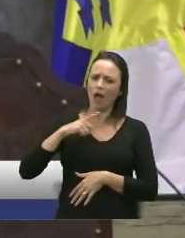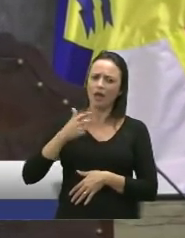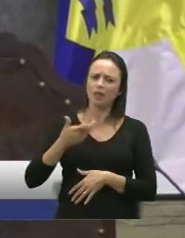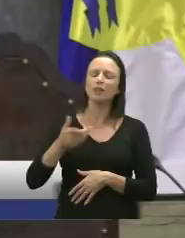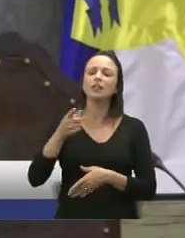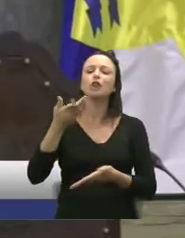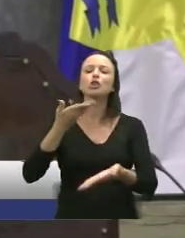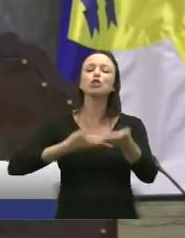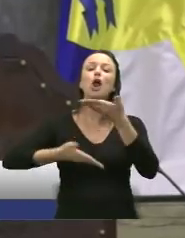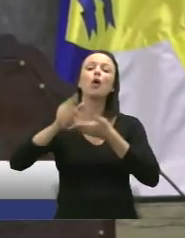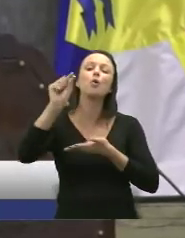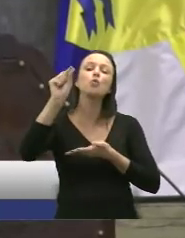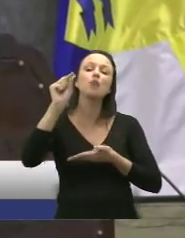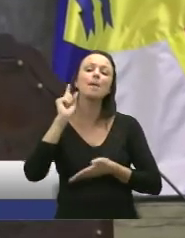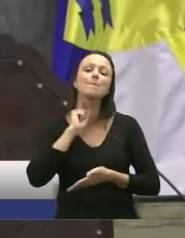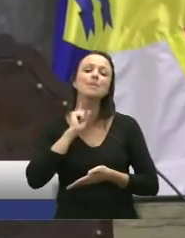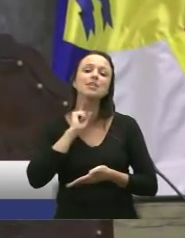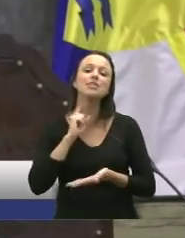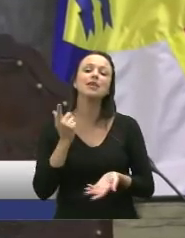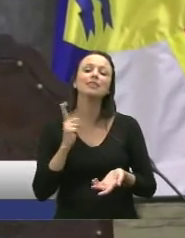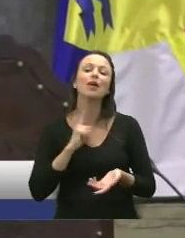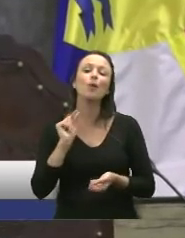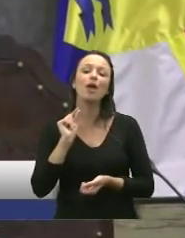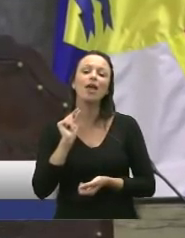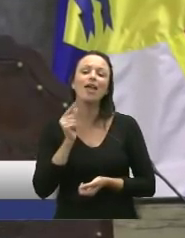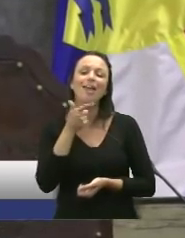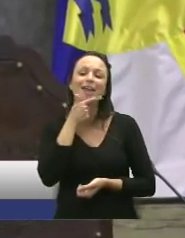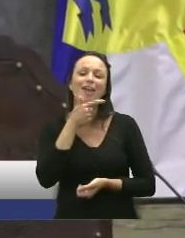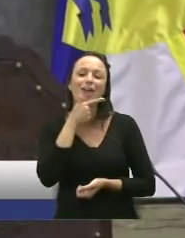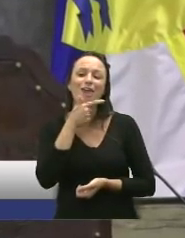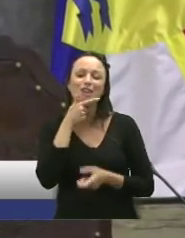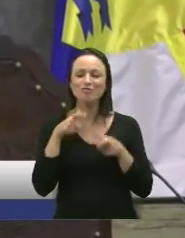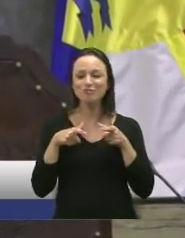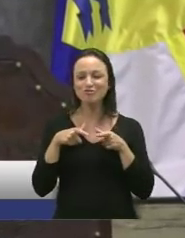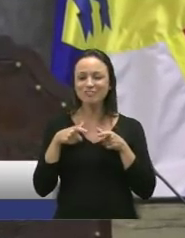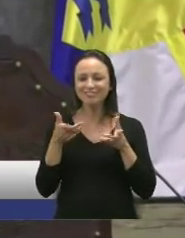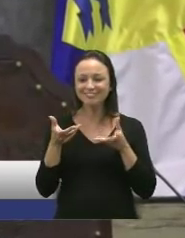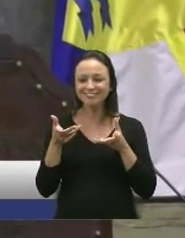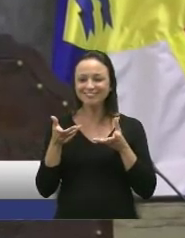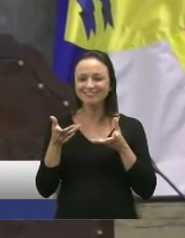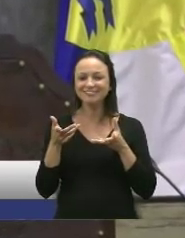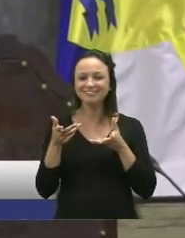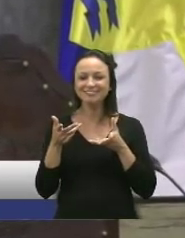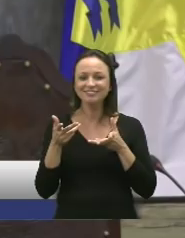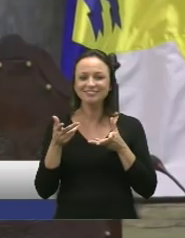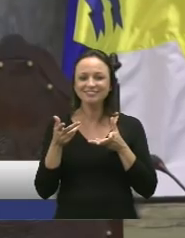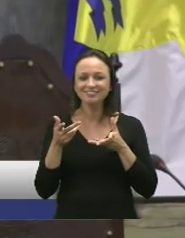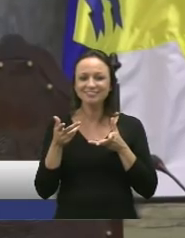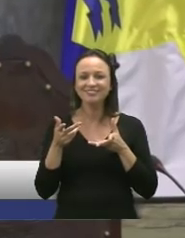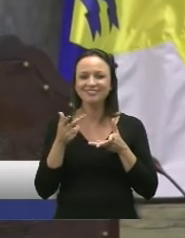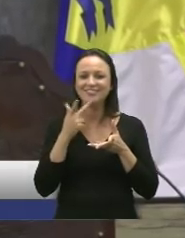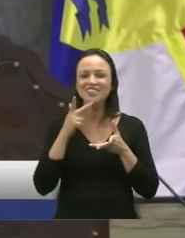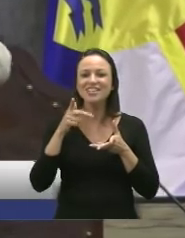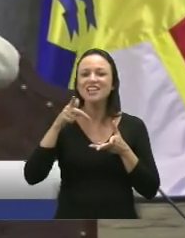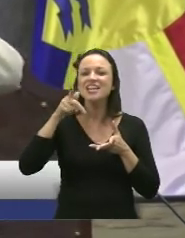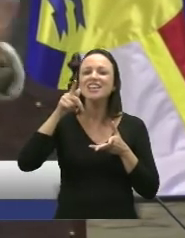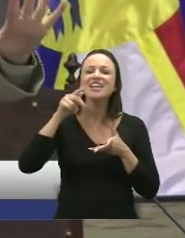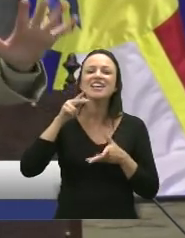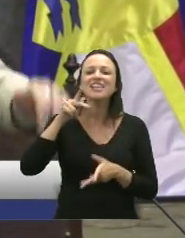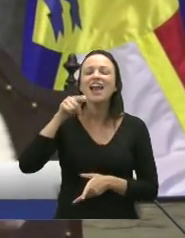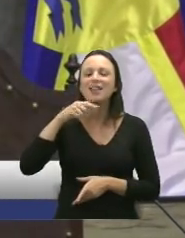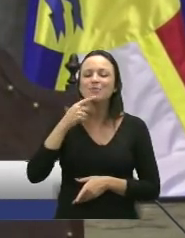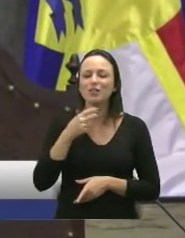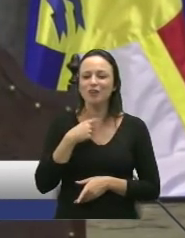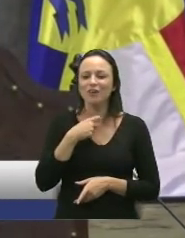troca? Minas, né? Tem o quê? Queijo. Uai, tem queijo, tem um queijinho. Eles não falam a última sílaba, né? Por isso que o sotaque mineiro é